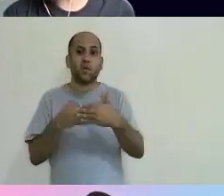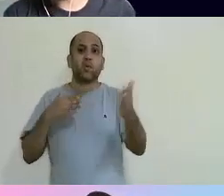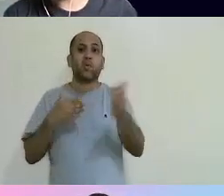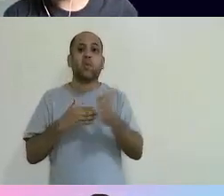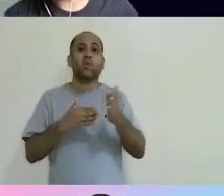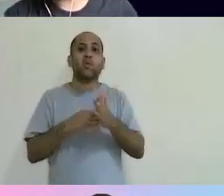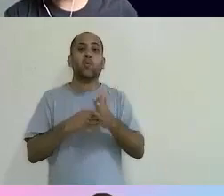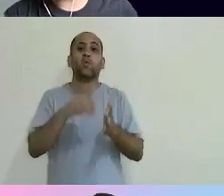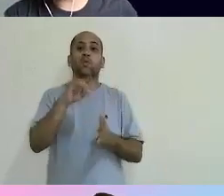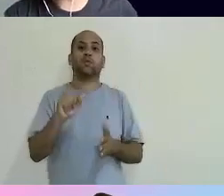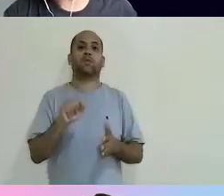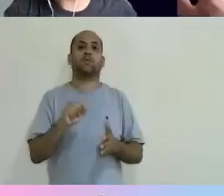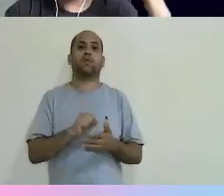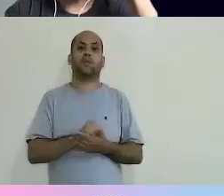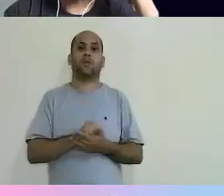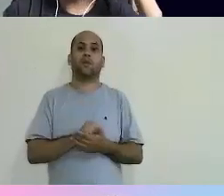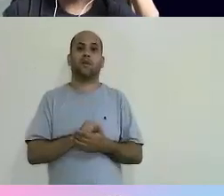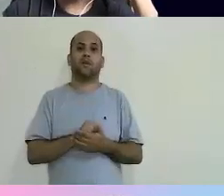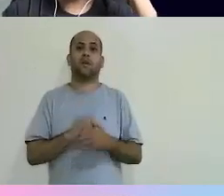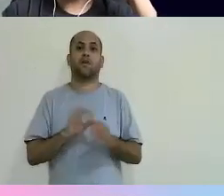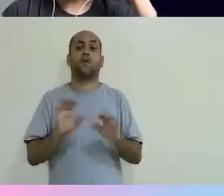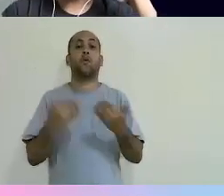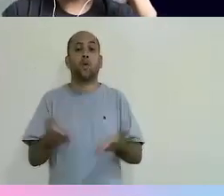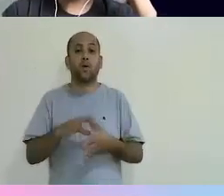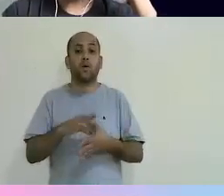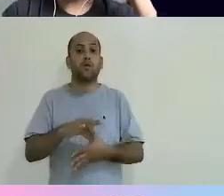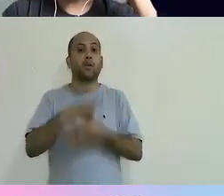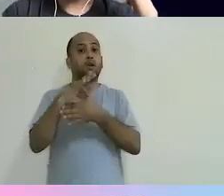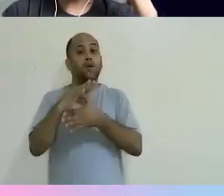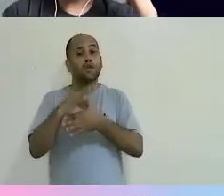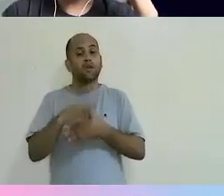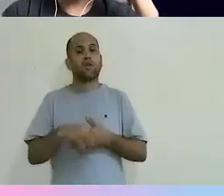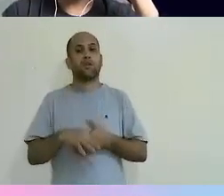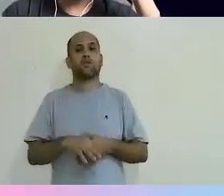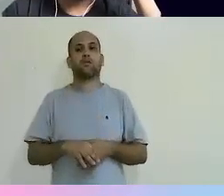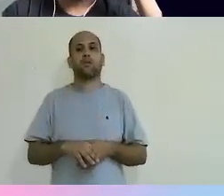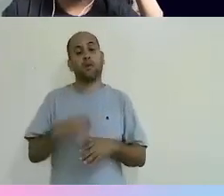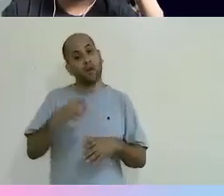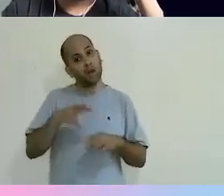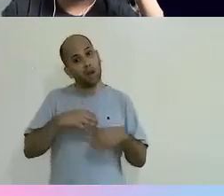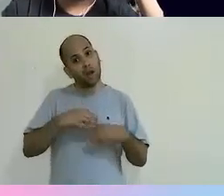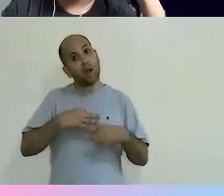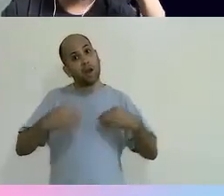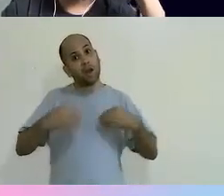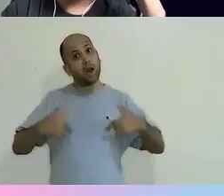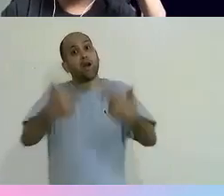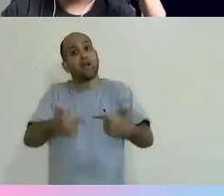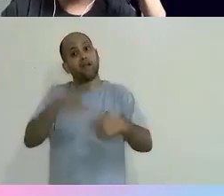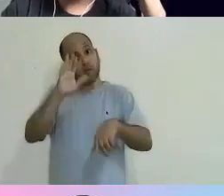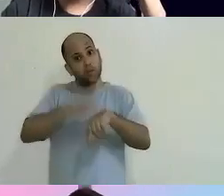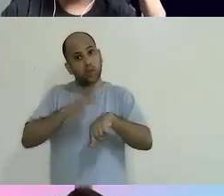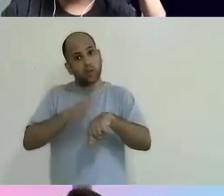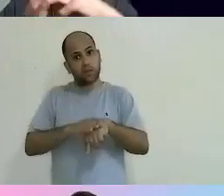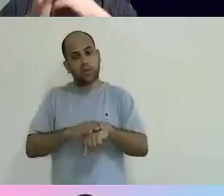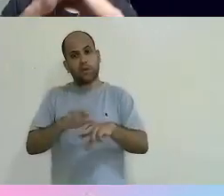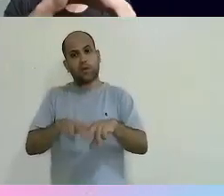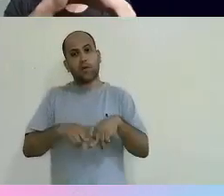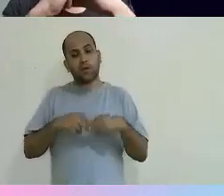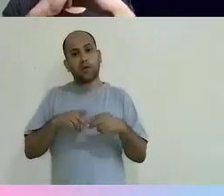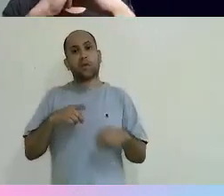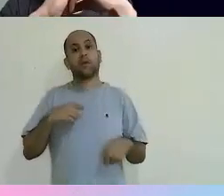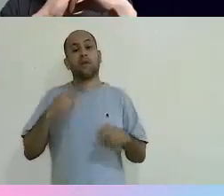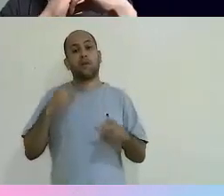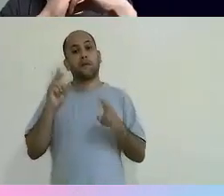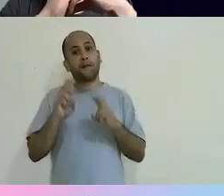fazer isso? Né? Cadê o teu protagonismo dentro da história, né? E aí, hoje, com o advento da internet, a gente